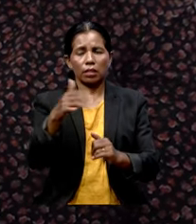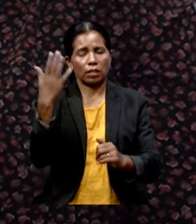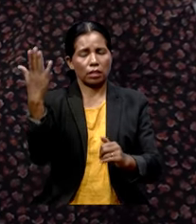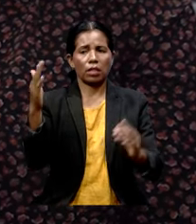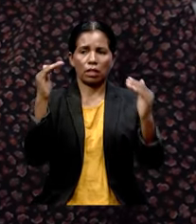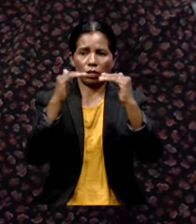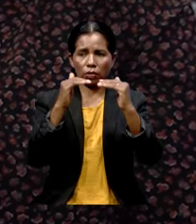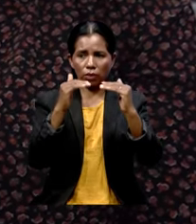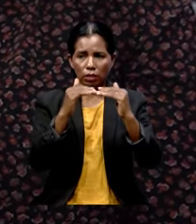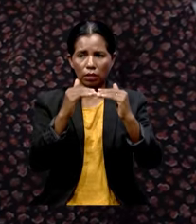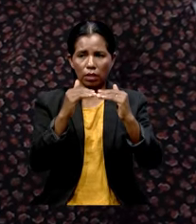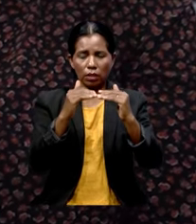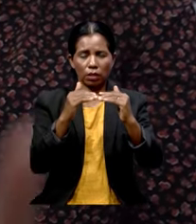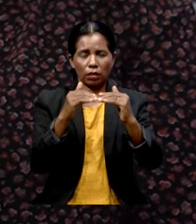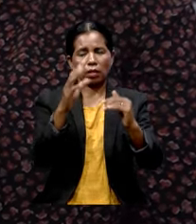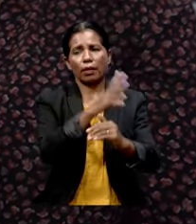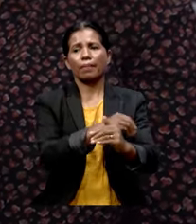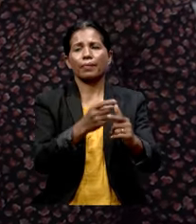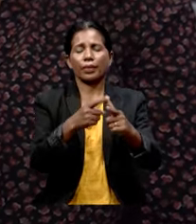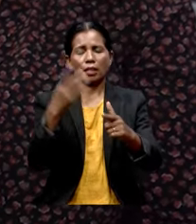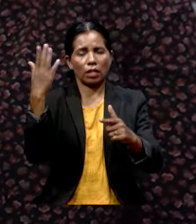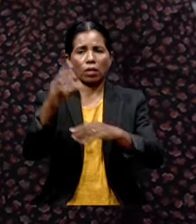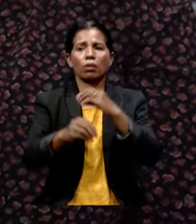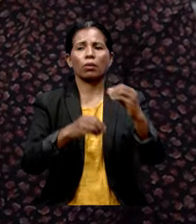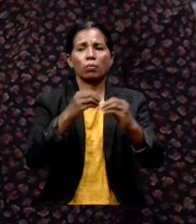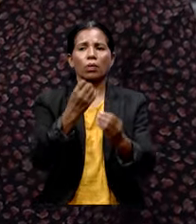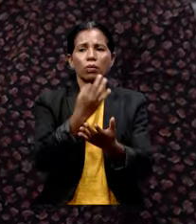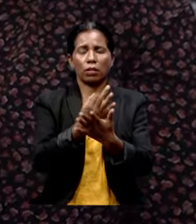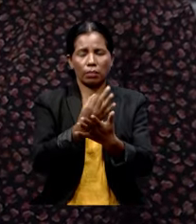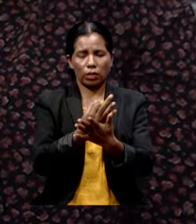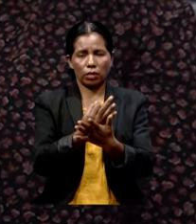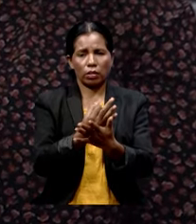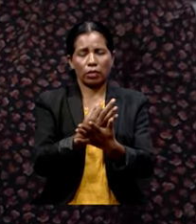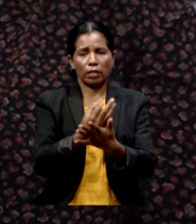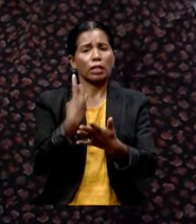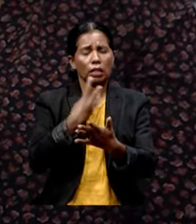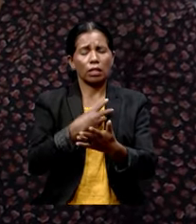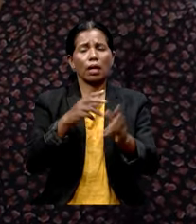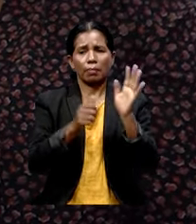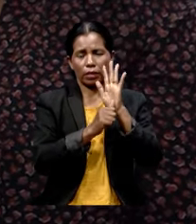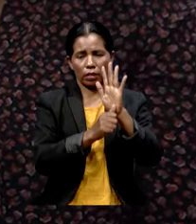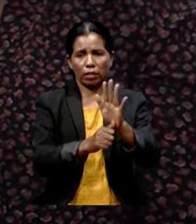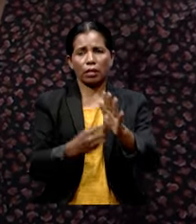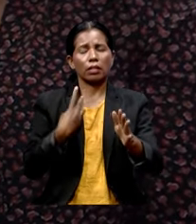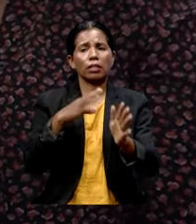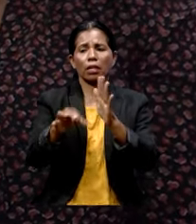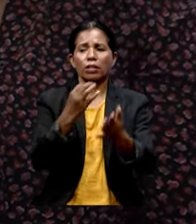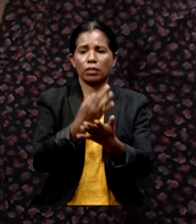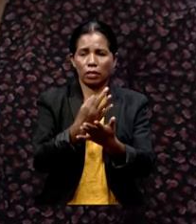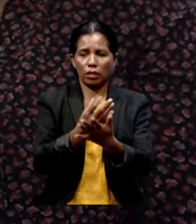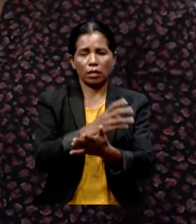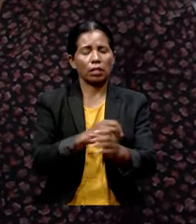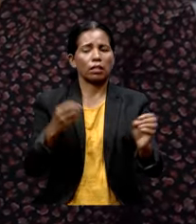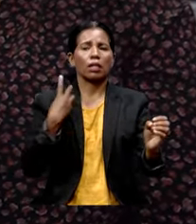encontro com a reunião e já com a orçamento nia, né? Ita apresenta, e Ita reta orçamento, Ita los la reta,